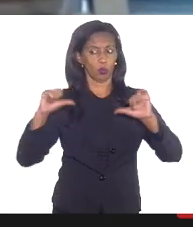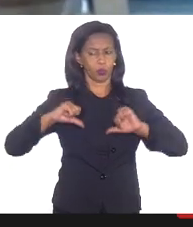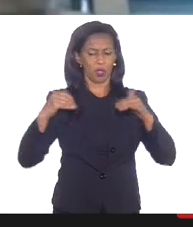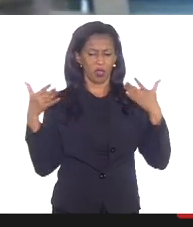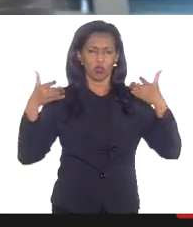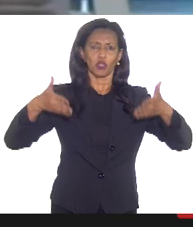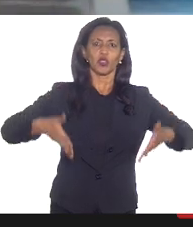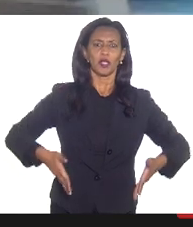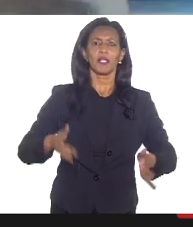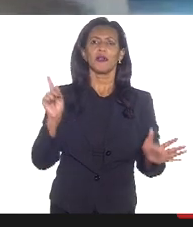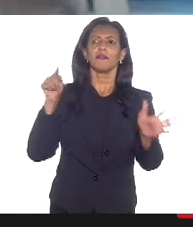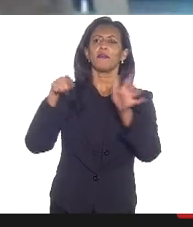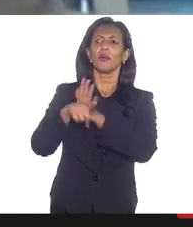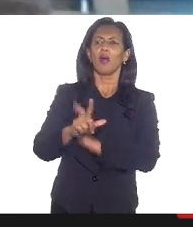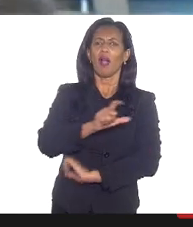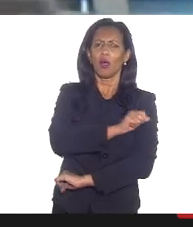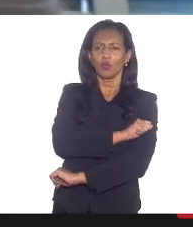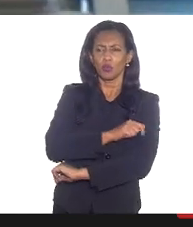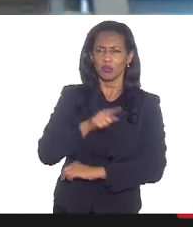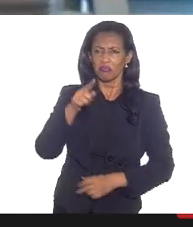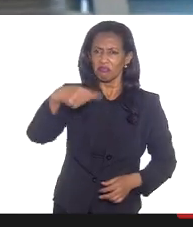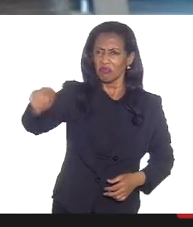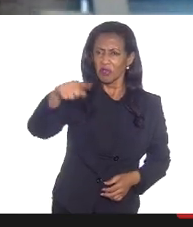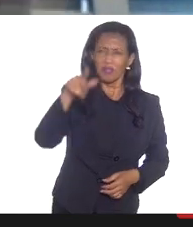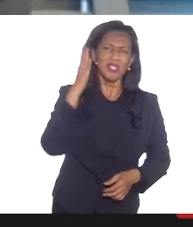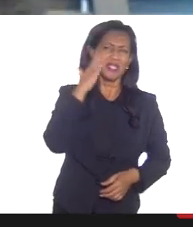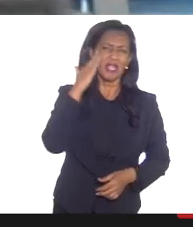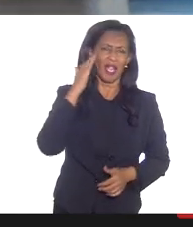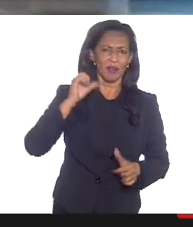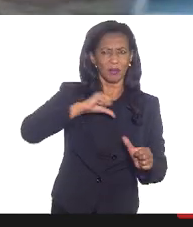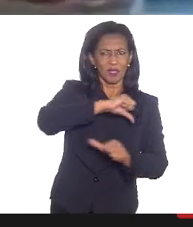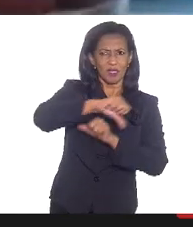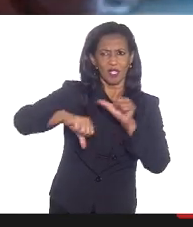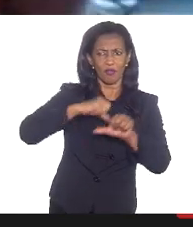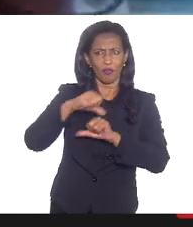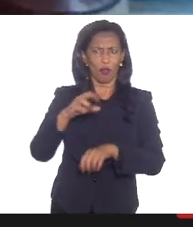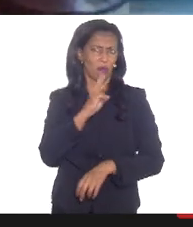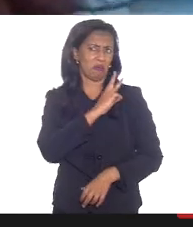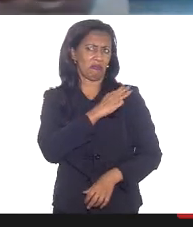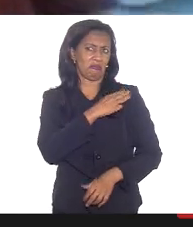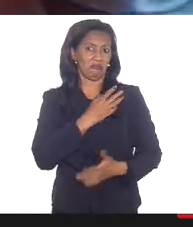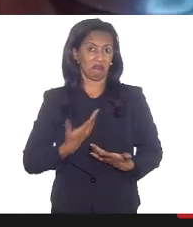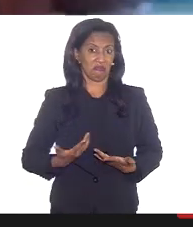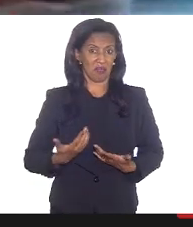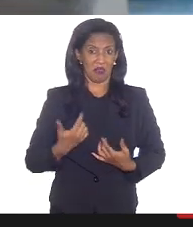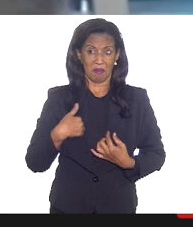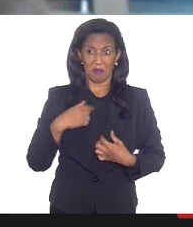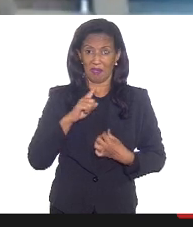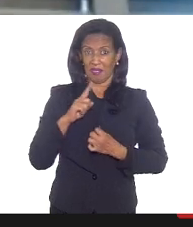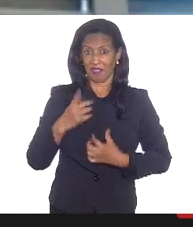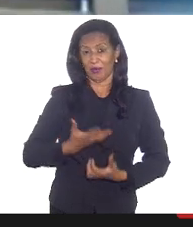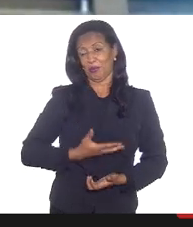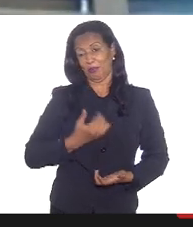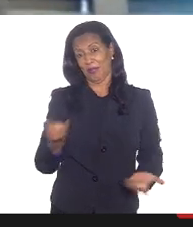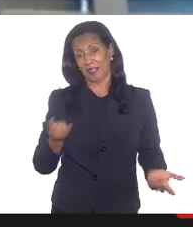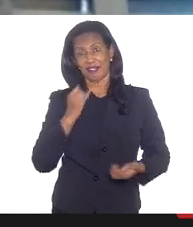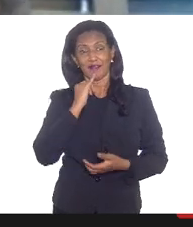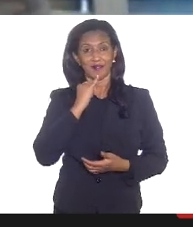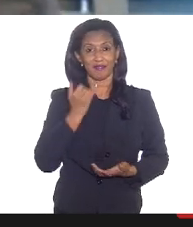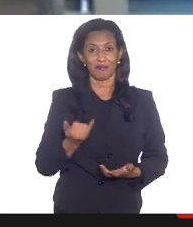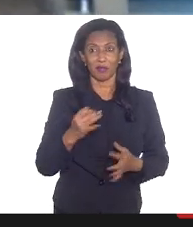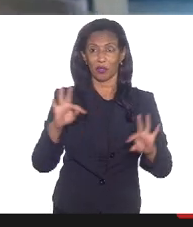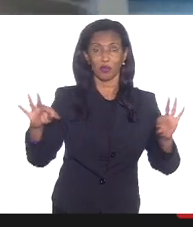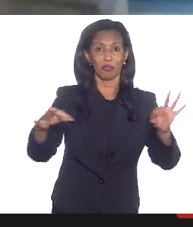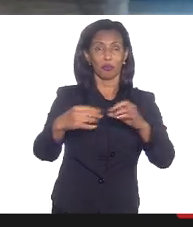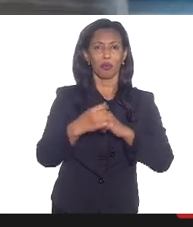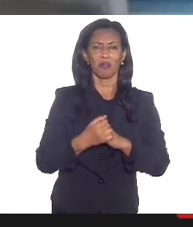escola e perguntei aos estudantes se eles estavam cientes dessa reforma do ensino médio, e para minha não surpresa, né, infelizmente, estavam